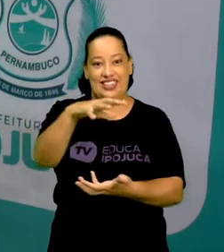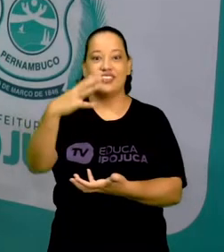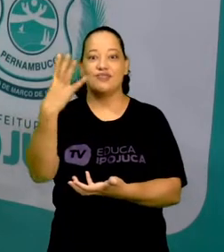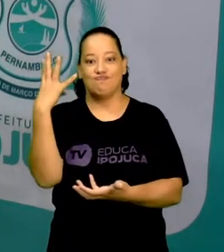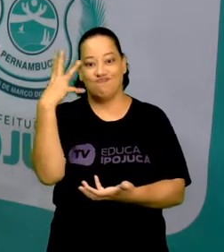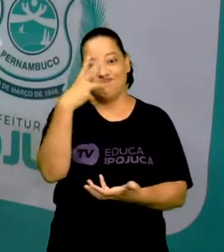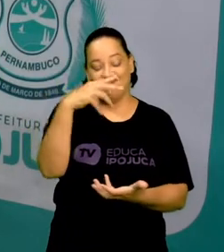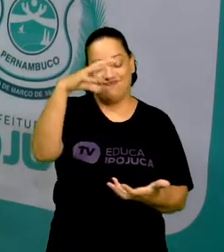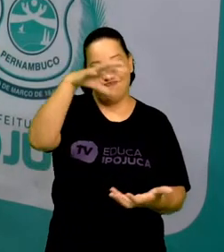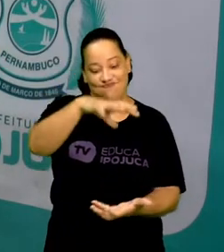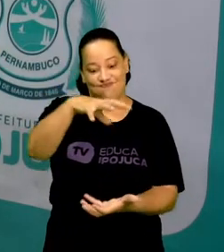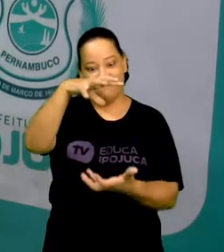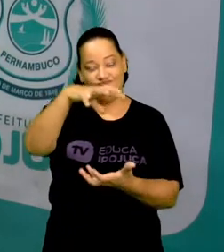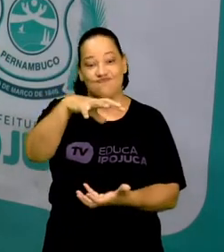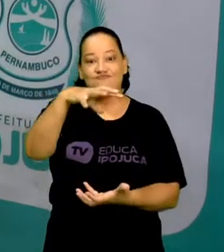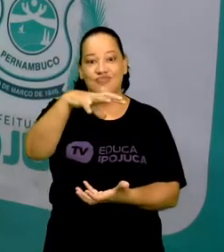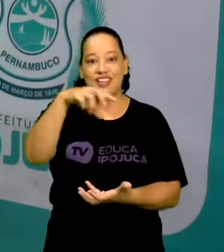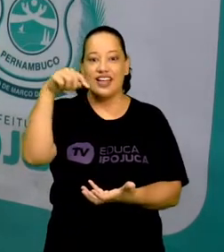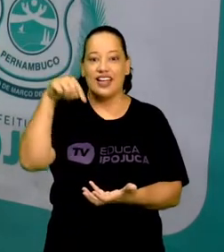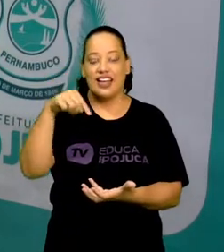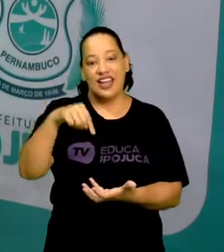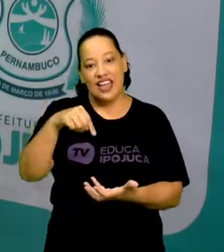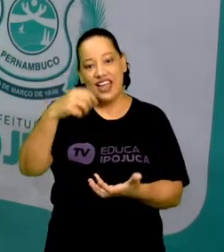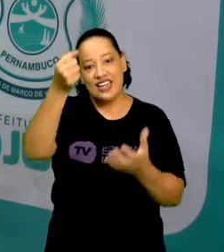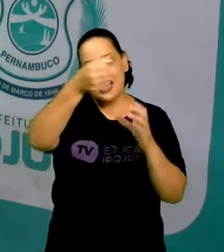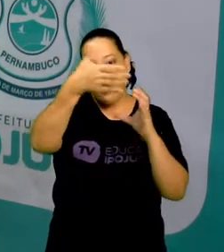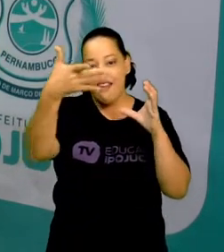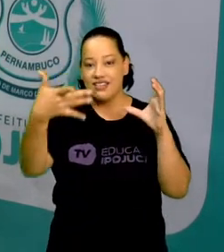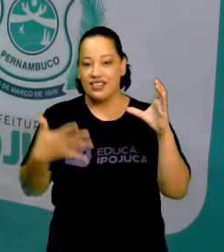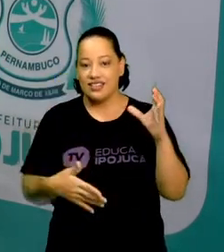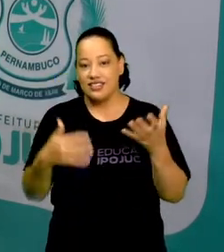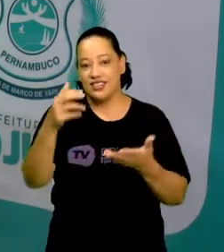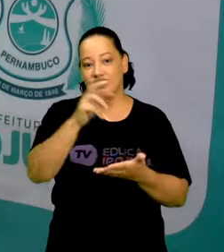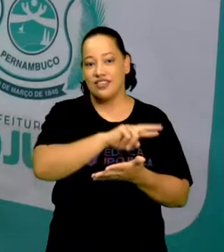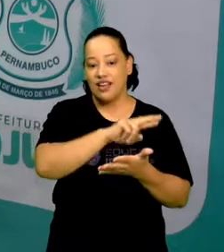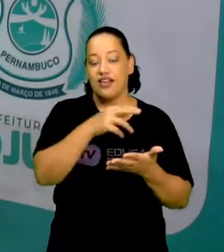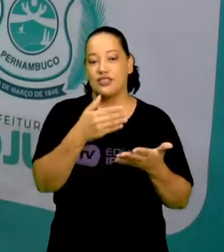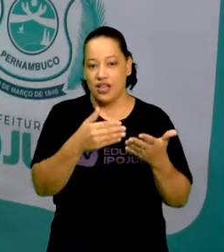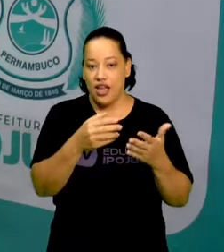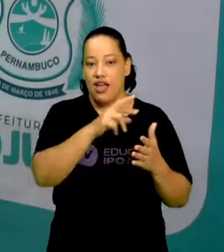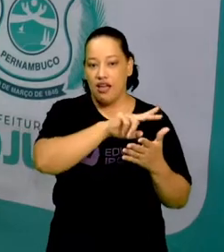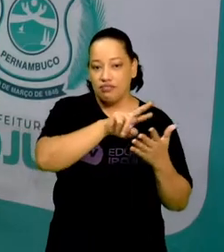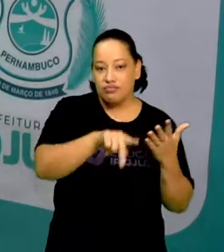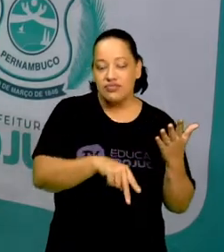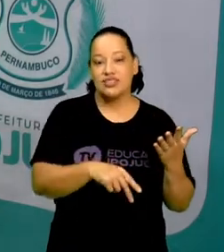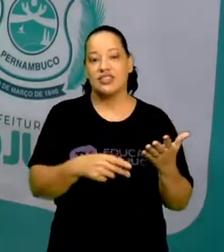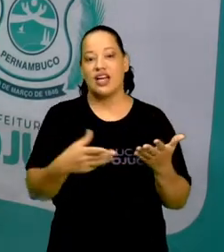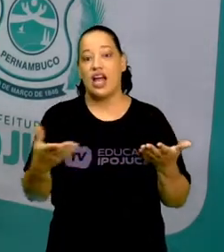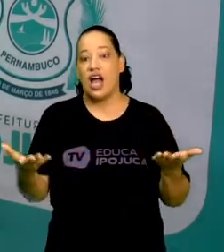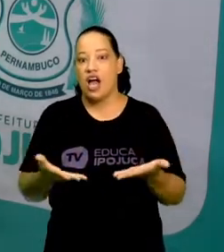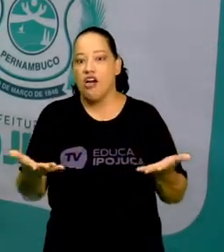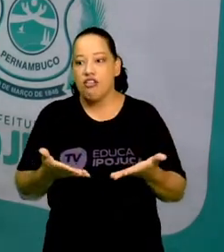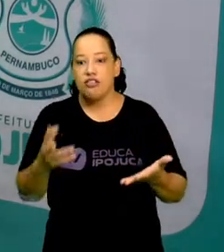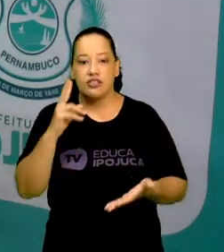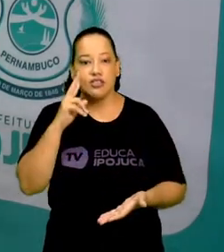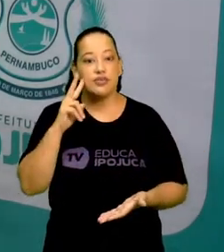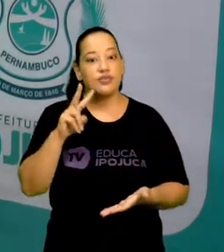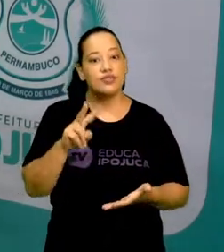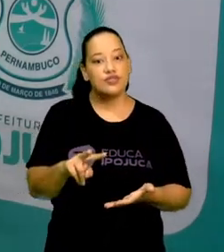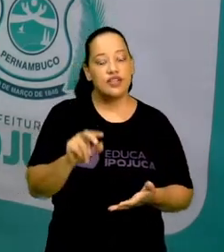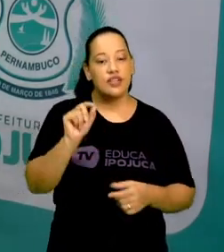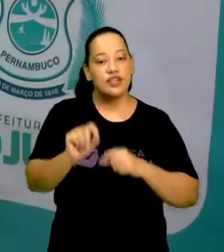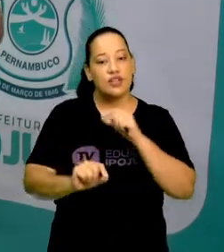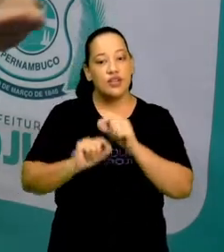dele e as suas características, algumas de suas características maravilhosas. E agora vamos ver também a